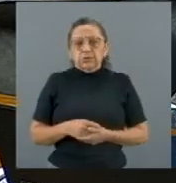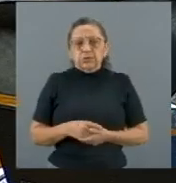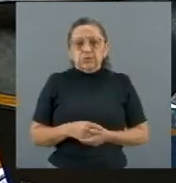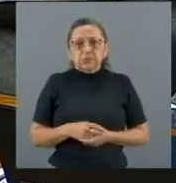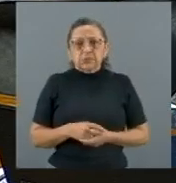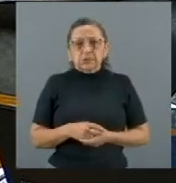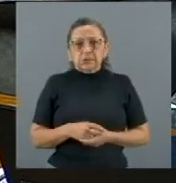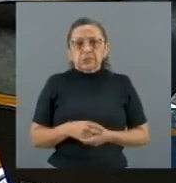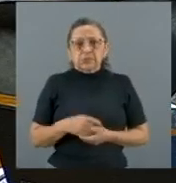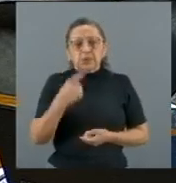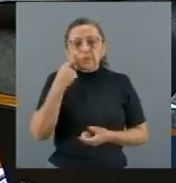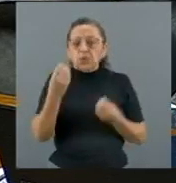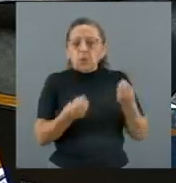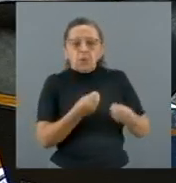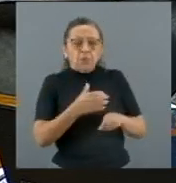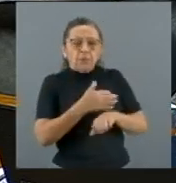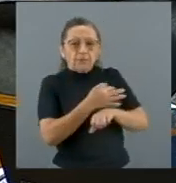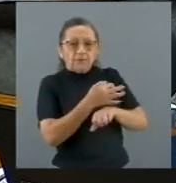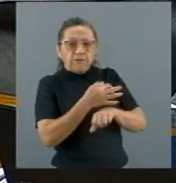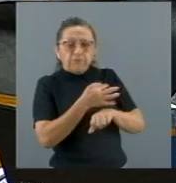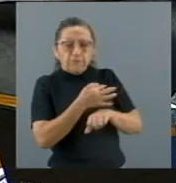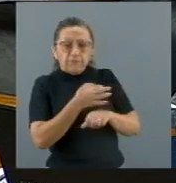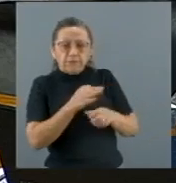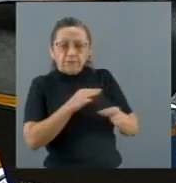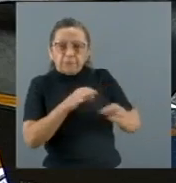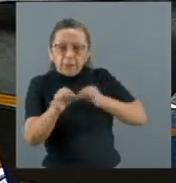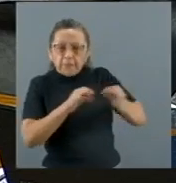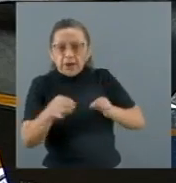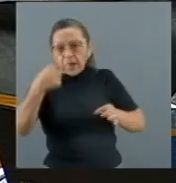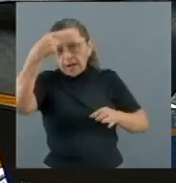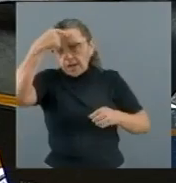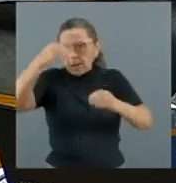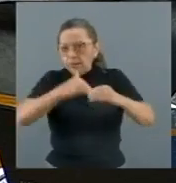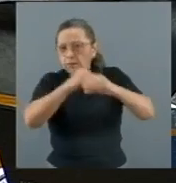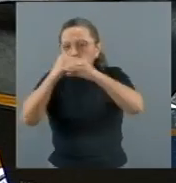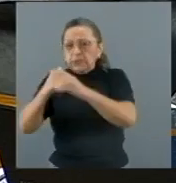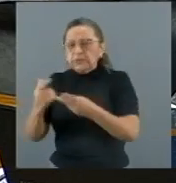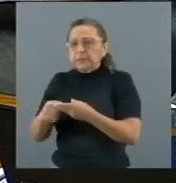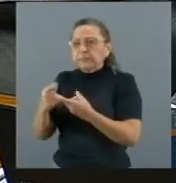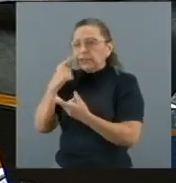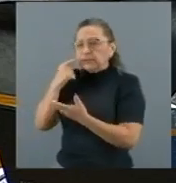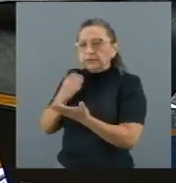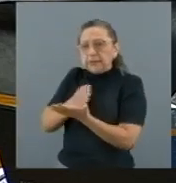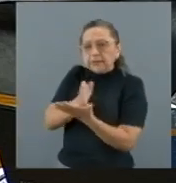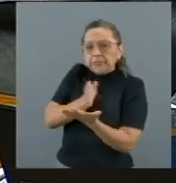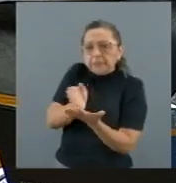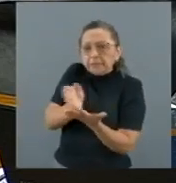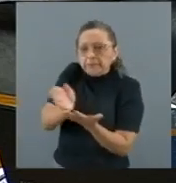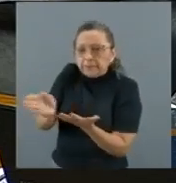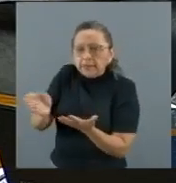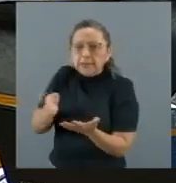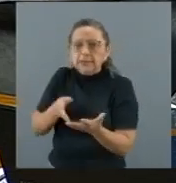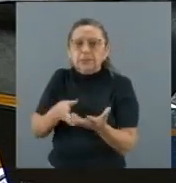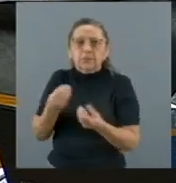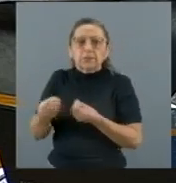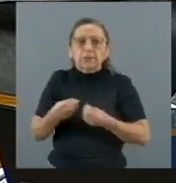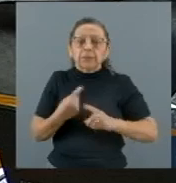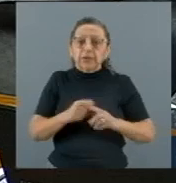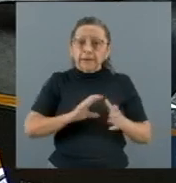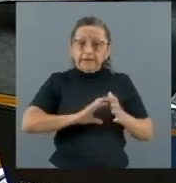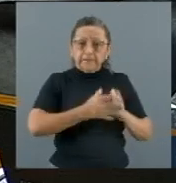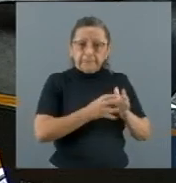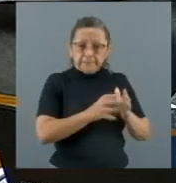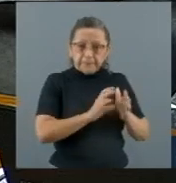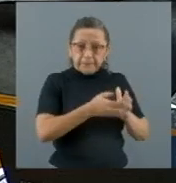de formação de consensos e definição, né, de linhas programáticas, né? Os partidos